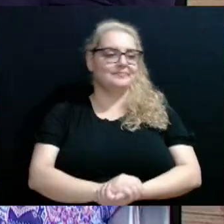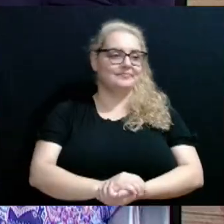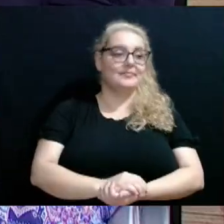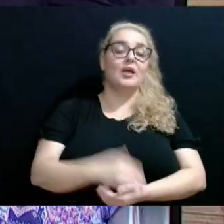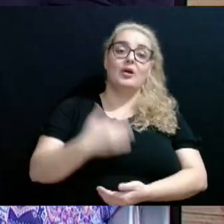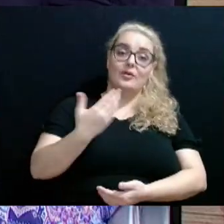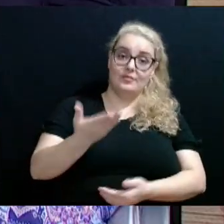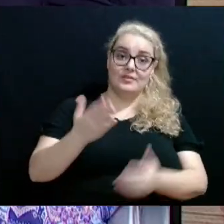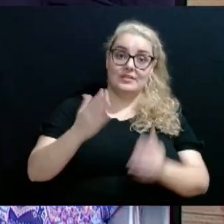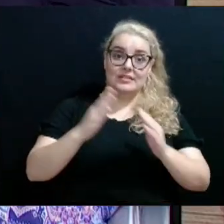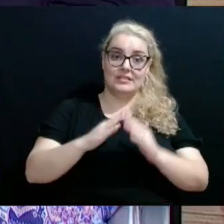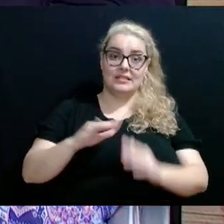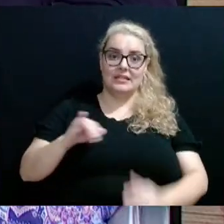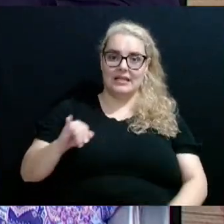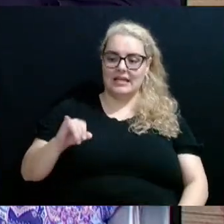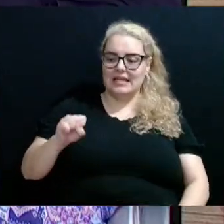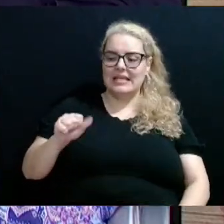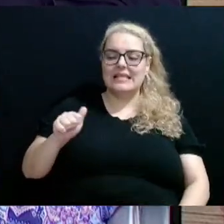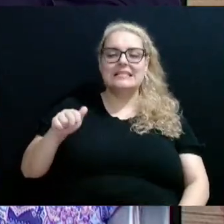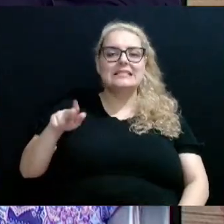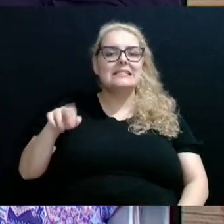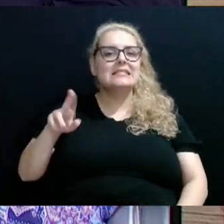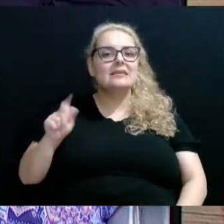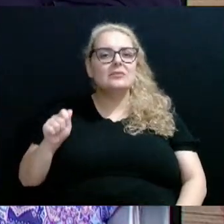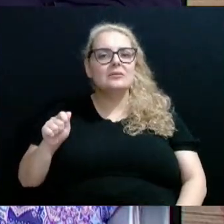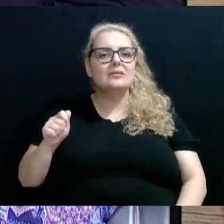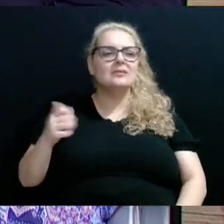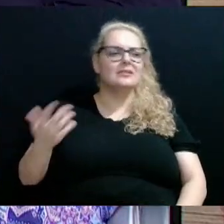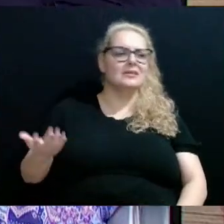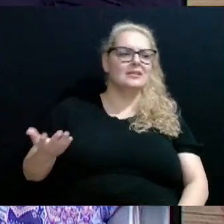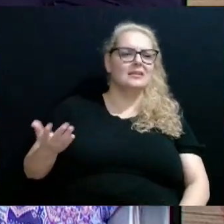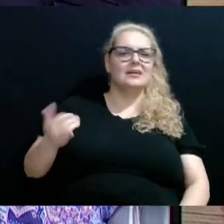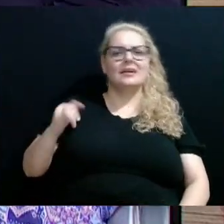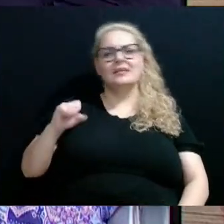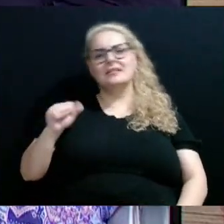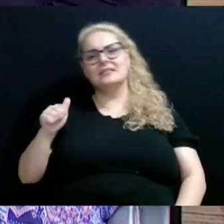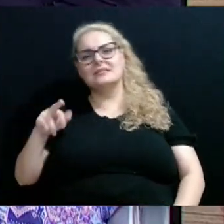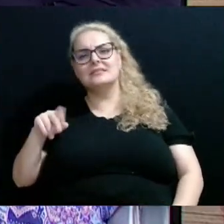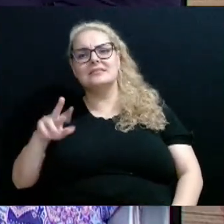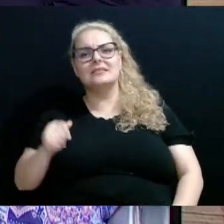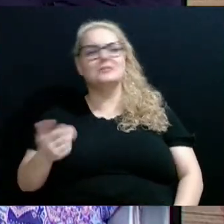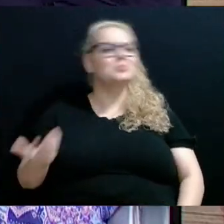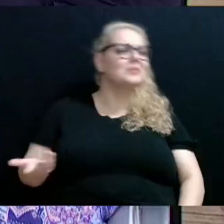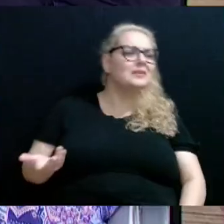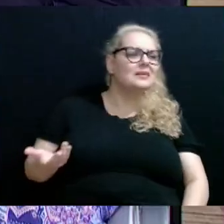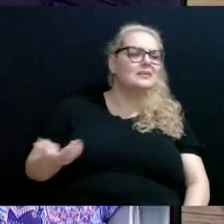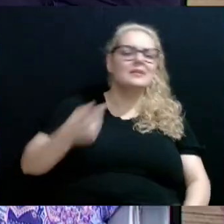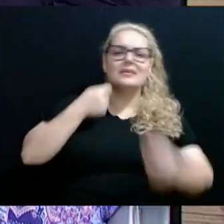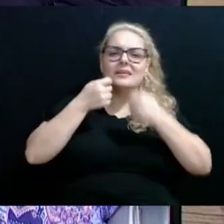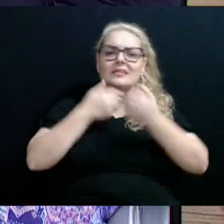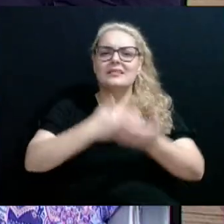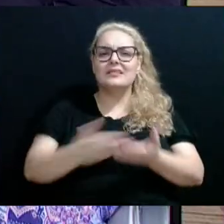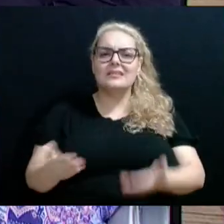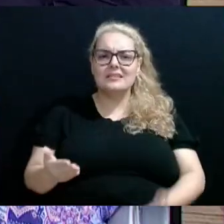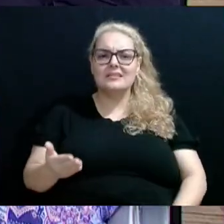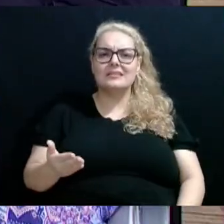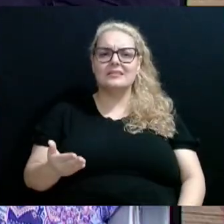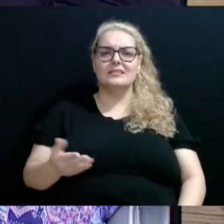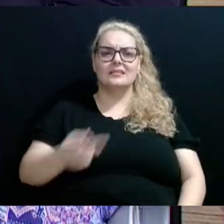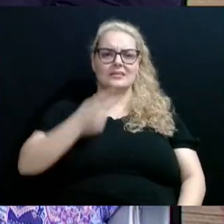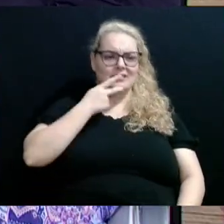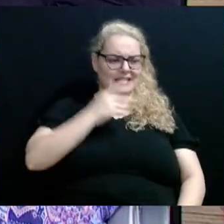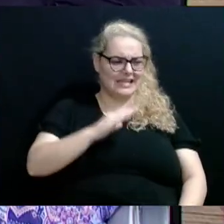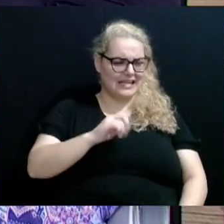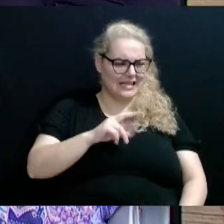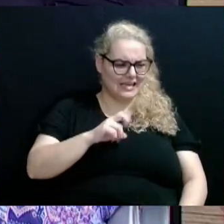a palavra Isaura. Para Isaura é bem interessante. Bem no começo da entrevista, eu chamei